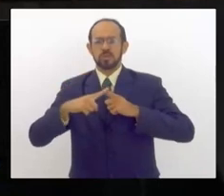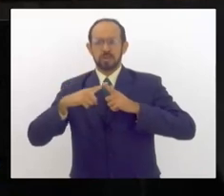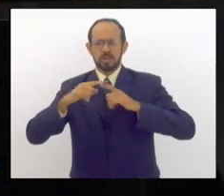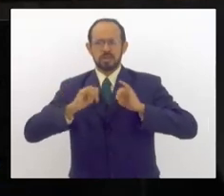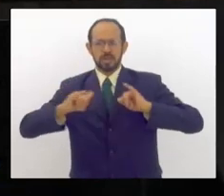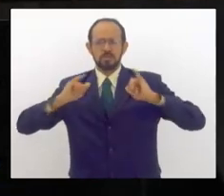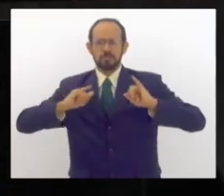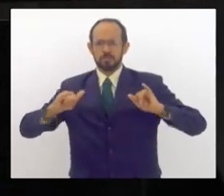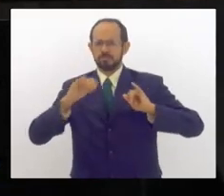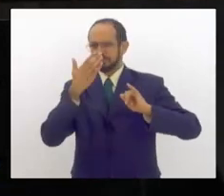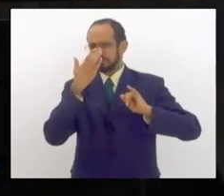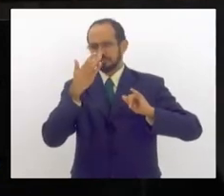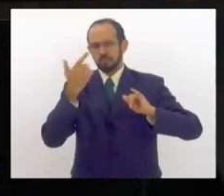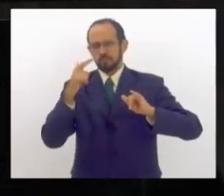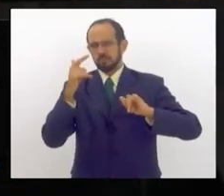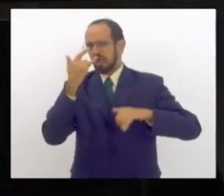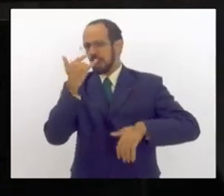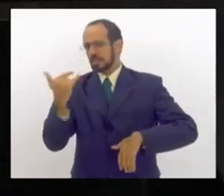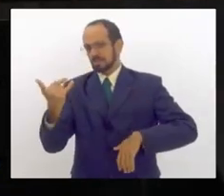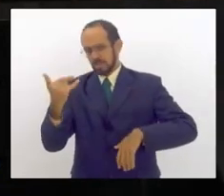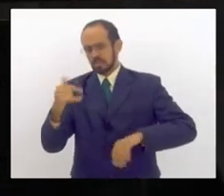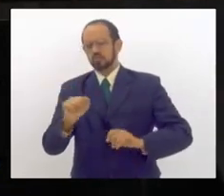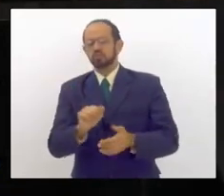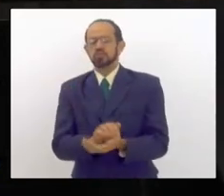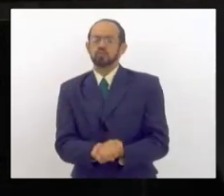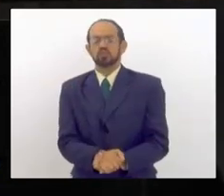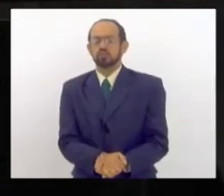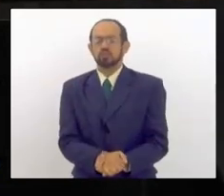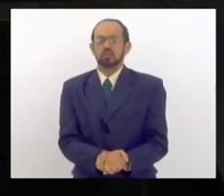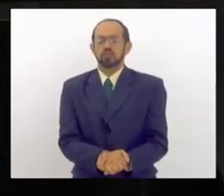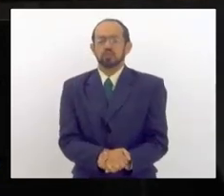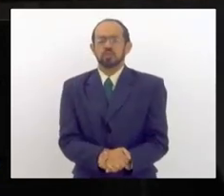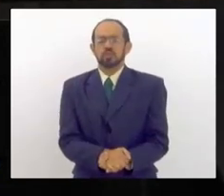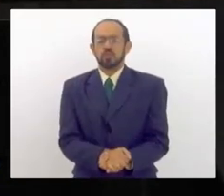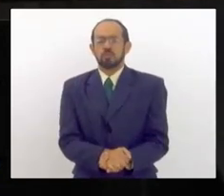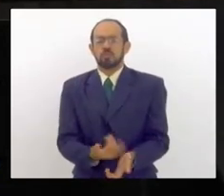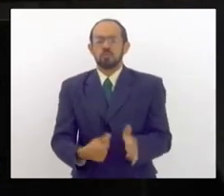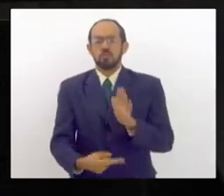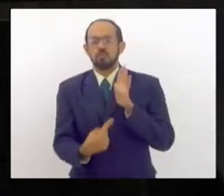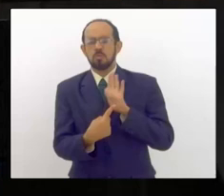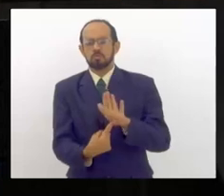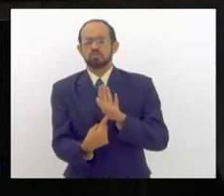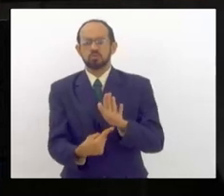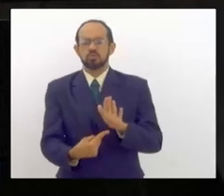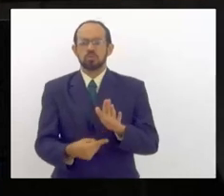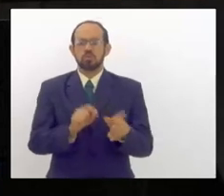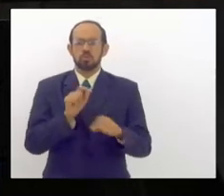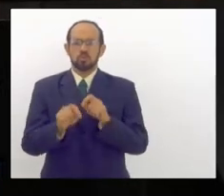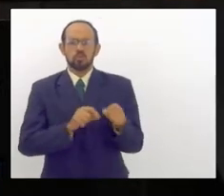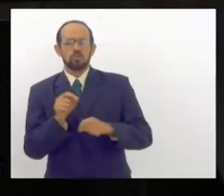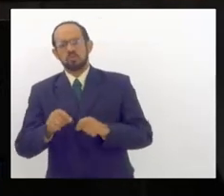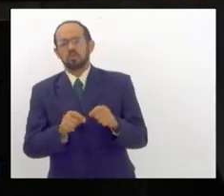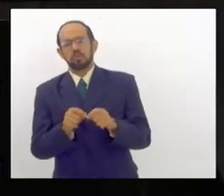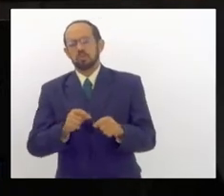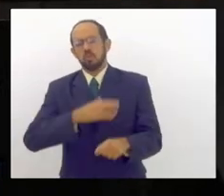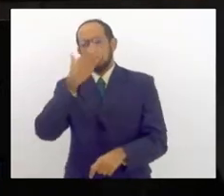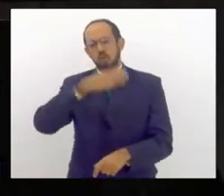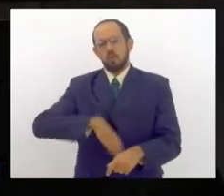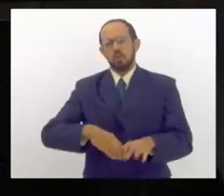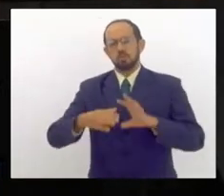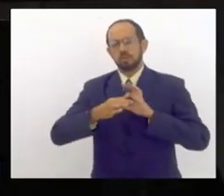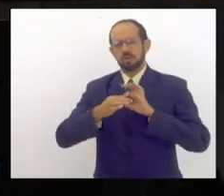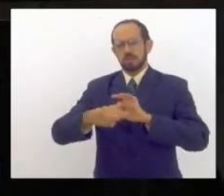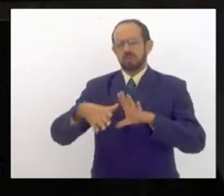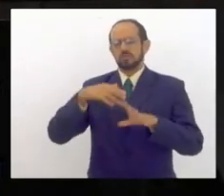carnaval sem assédio também trouxe a reafirmação dos corpos livres das mulheres. Isso